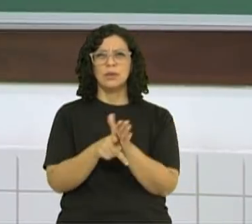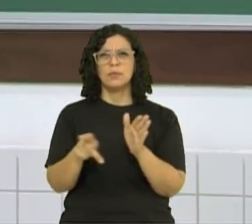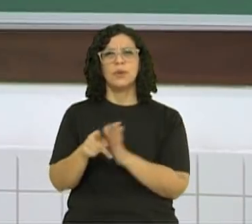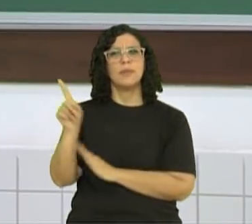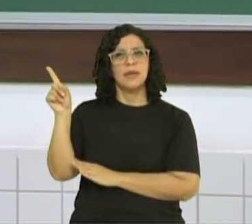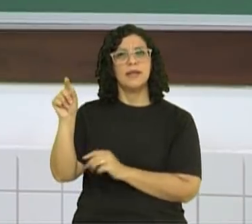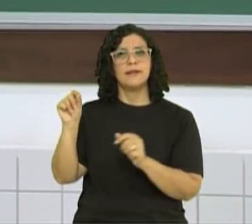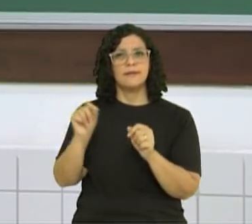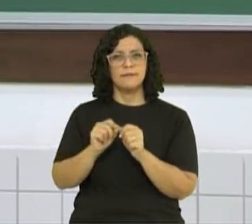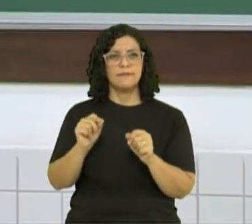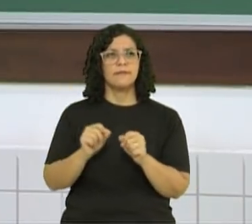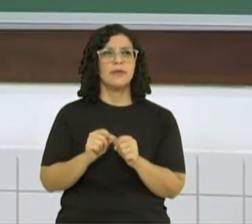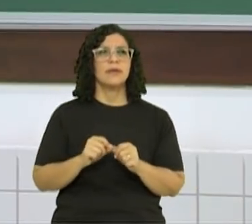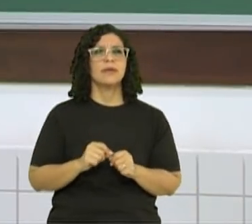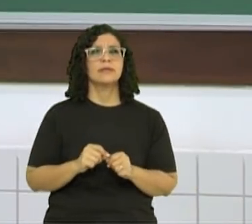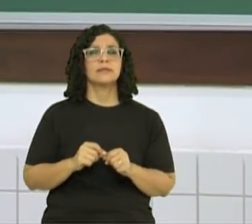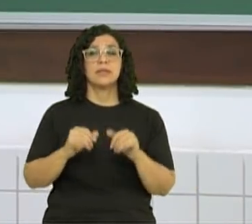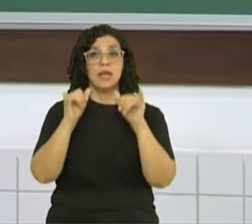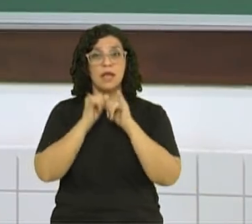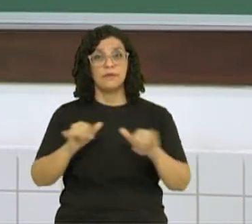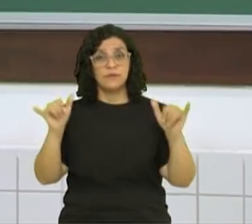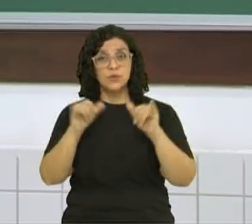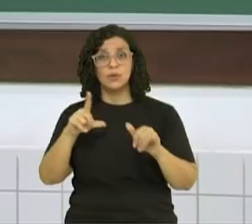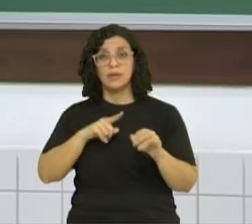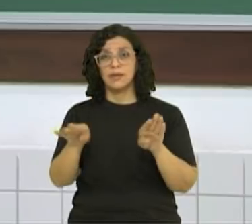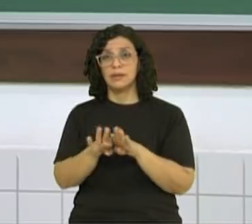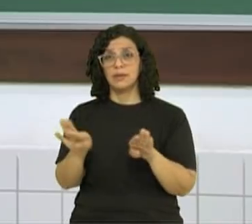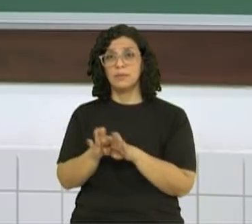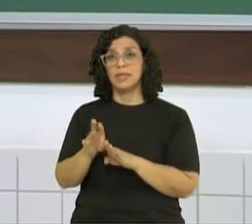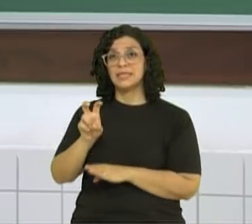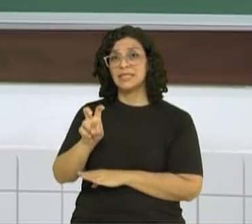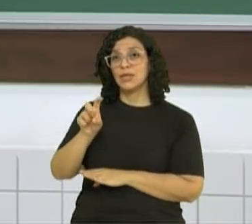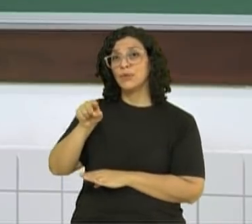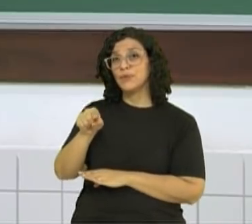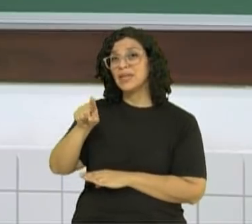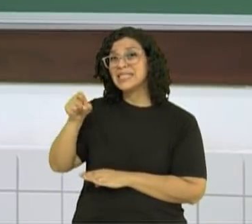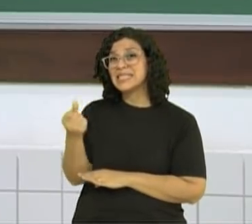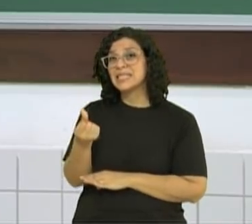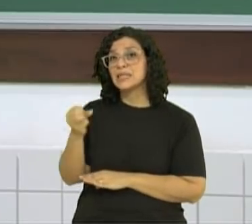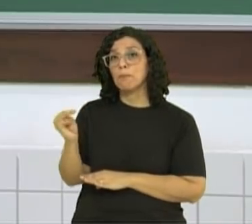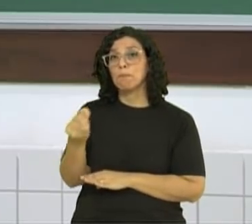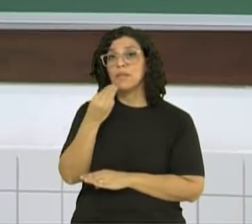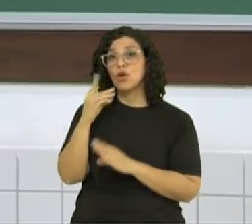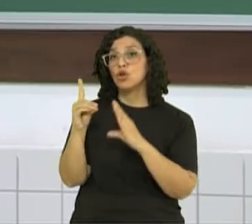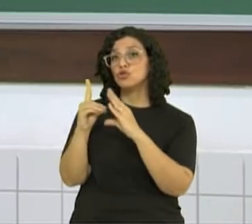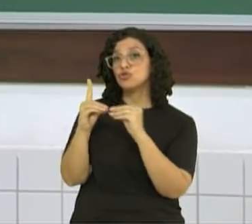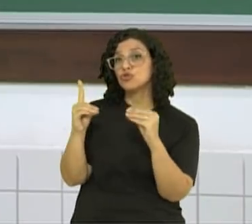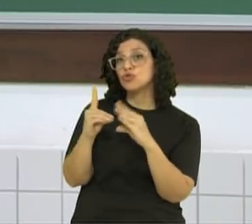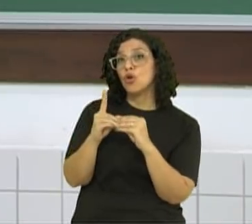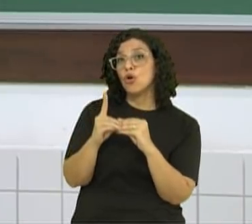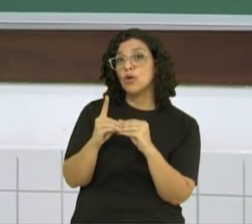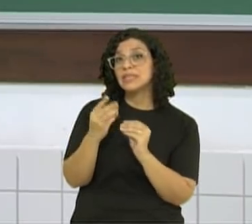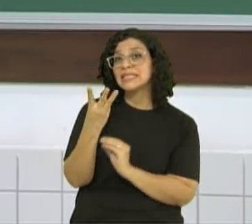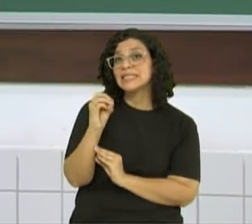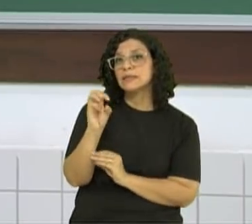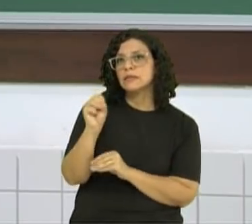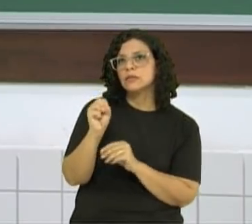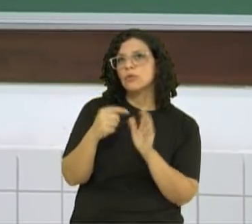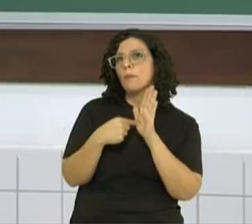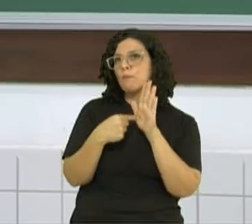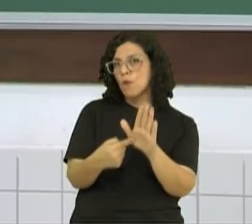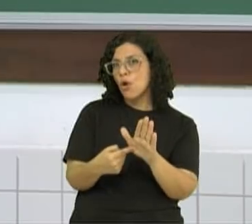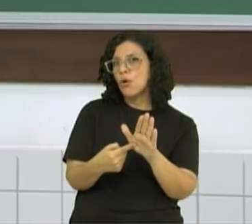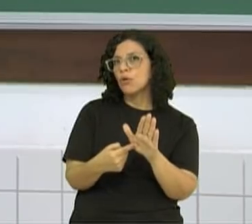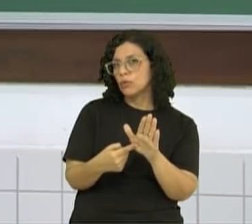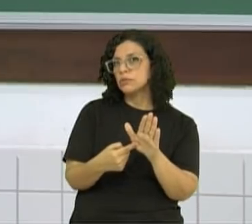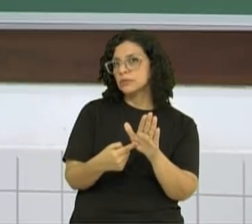Disney, o comercial vendido era 5,6 milhões de dólares por 30 segundos de